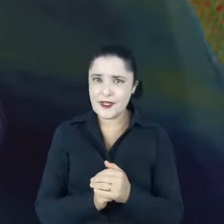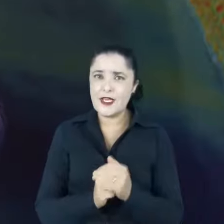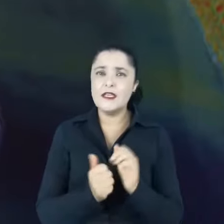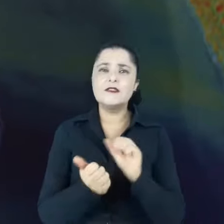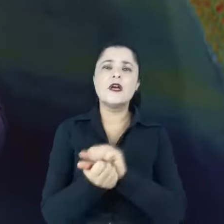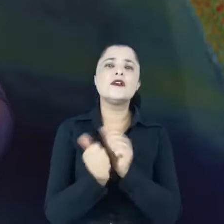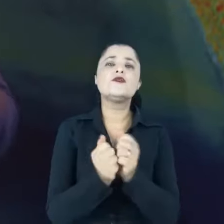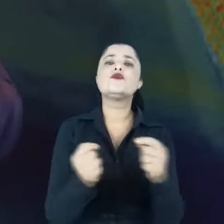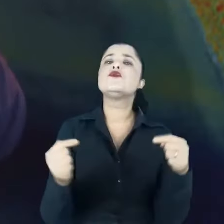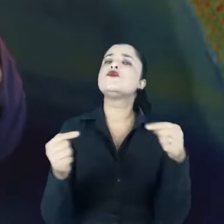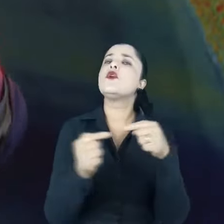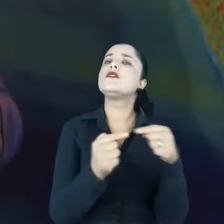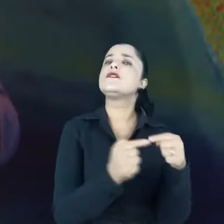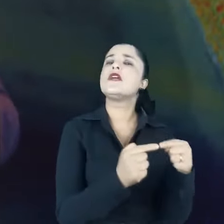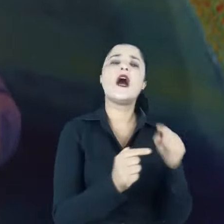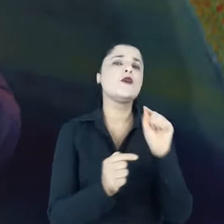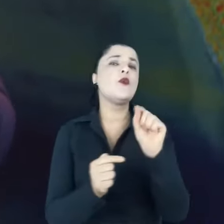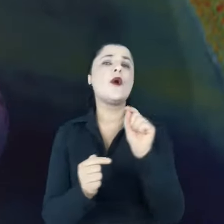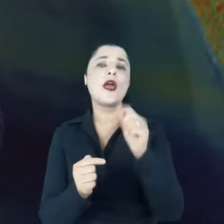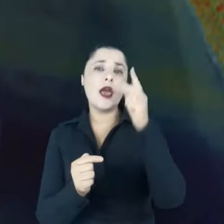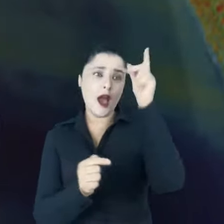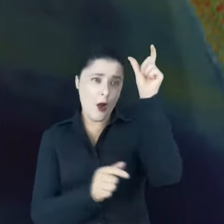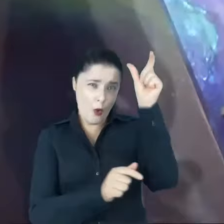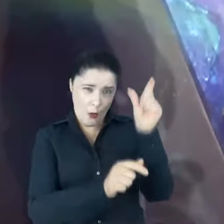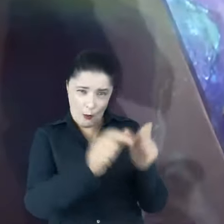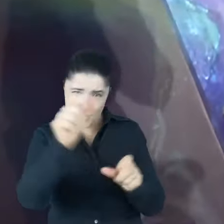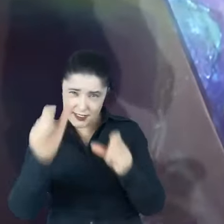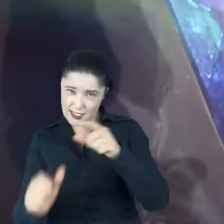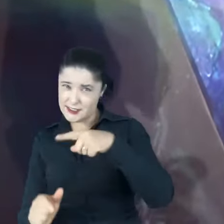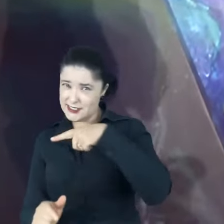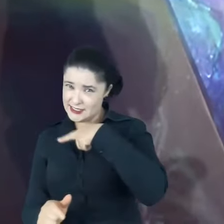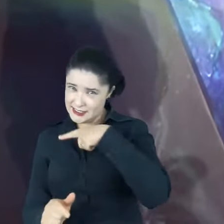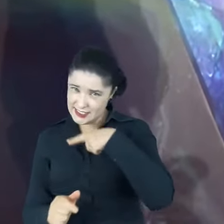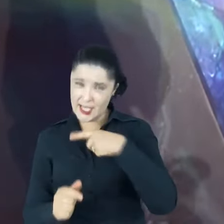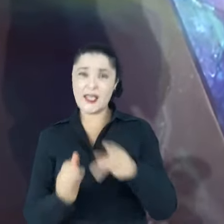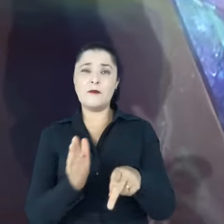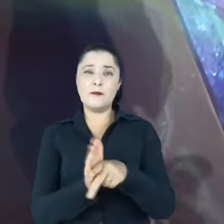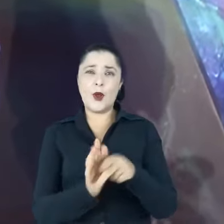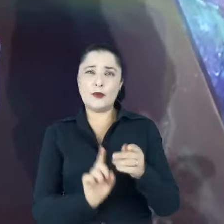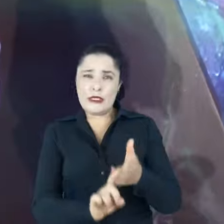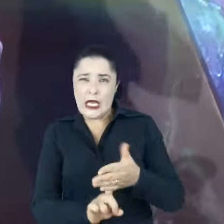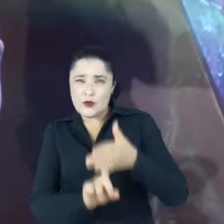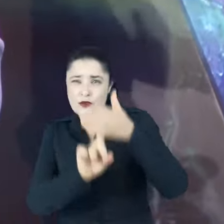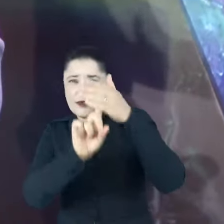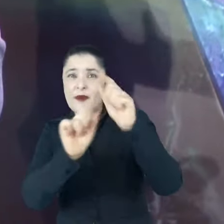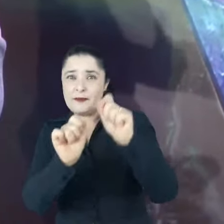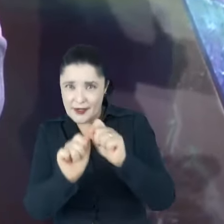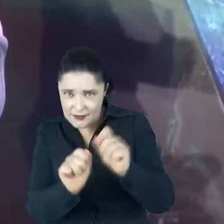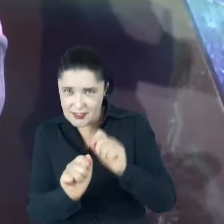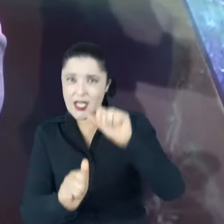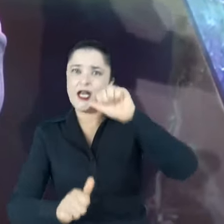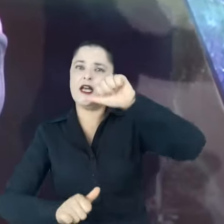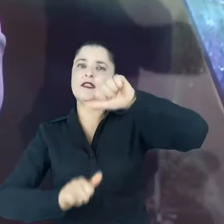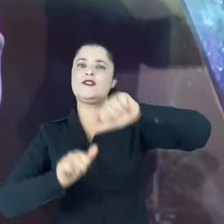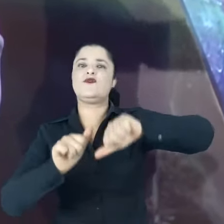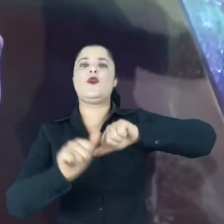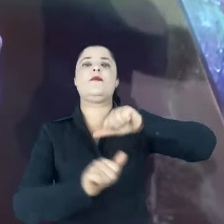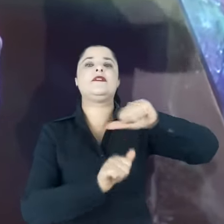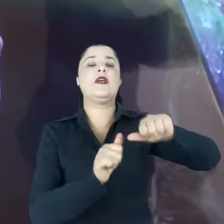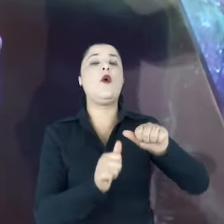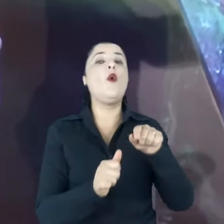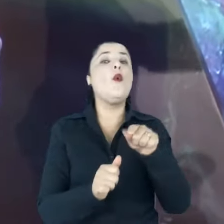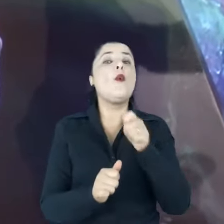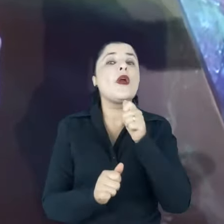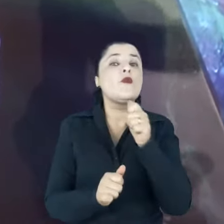a humanidade tem a tecnologia para fazer essa transição energética, o que não tem ainda são